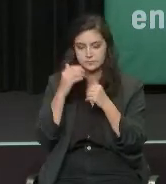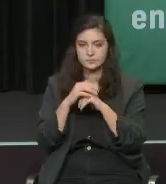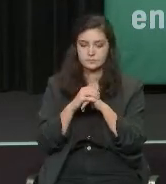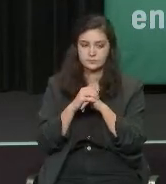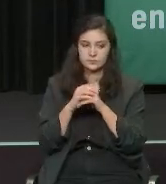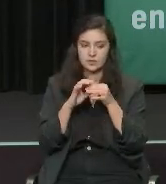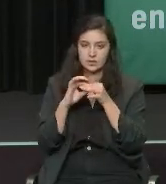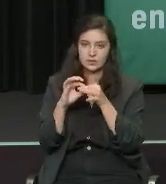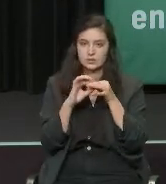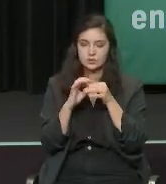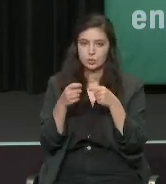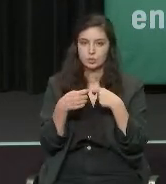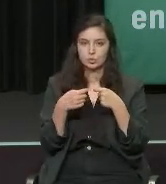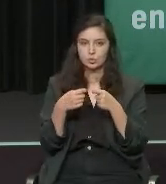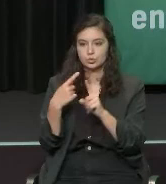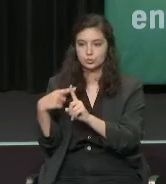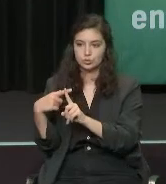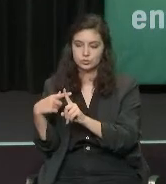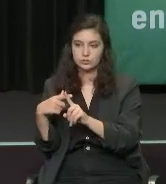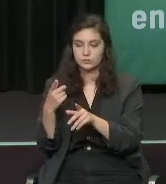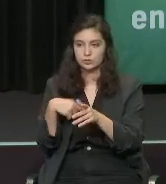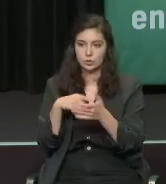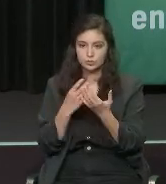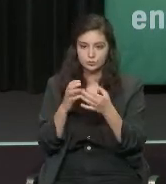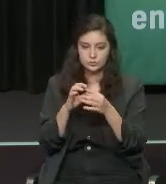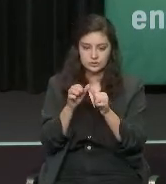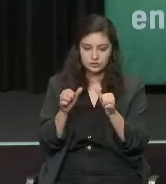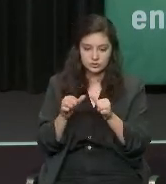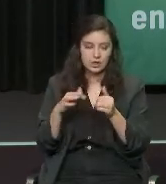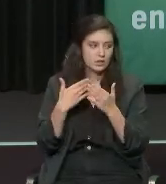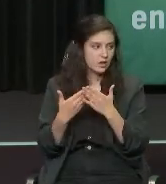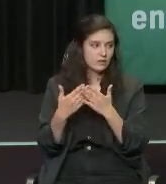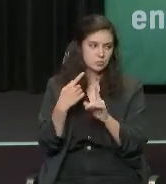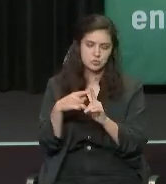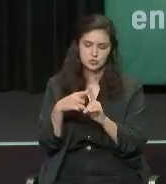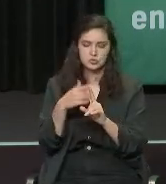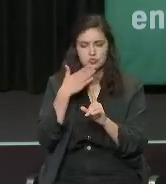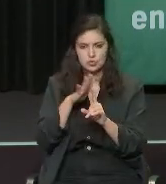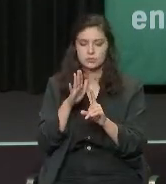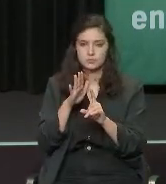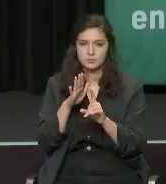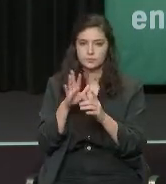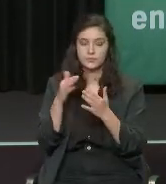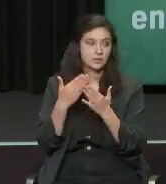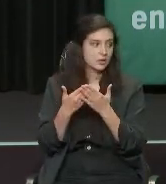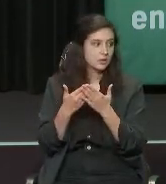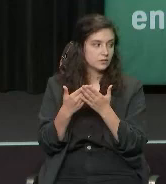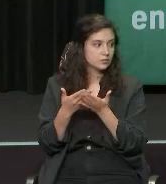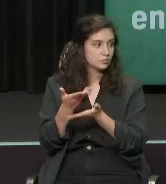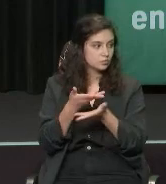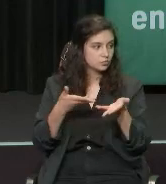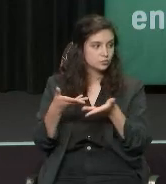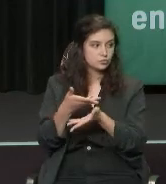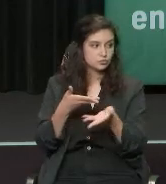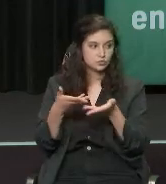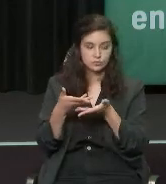a relação custo-benefício de nós entrarmos para este sistema seria francamente positiva e seria coerente